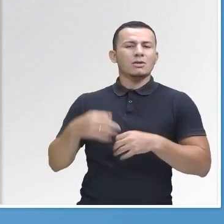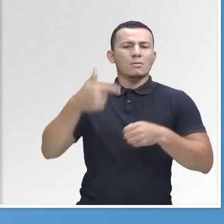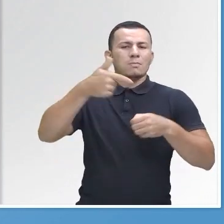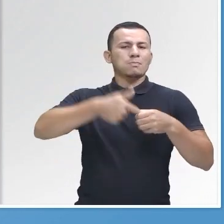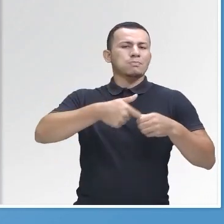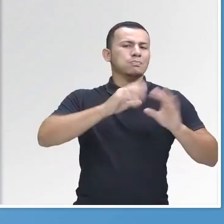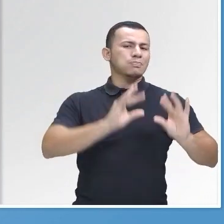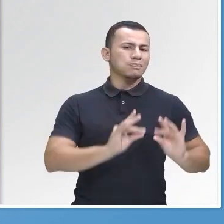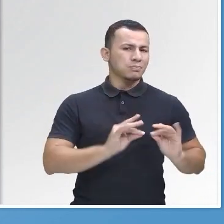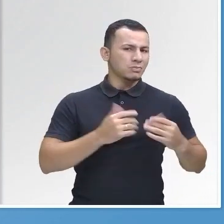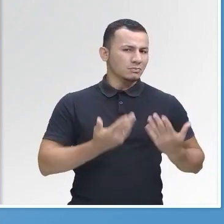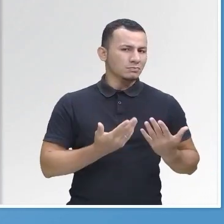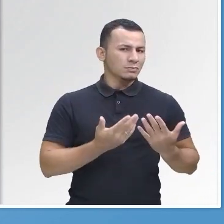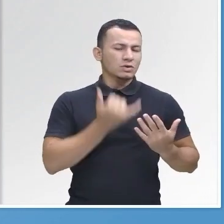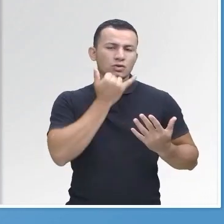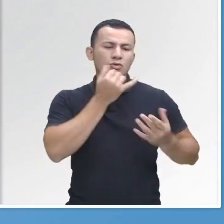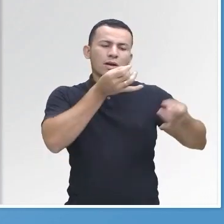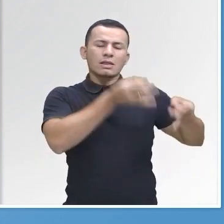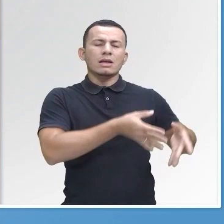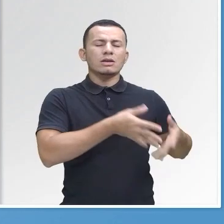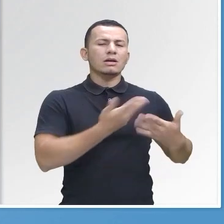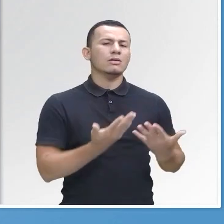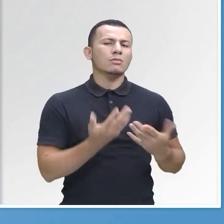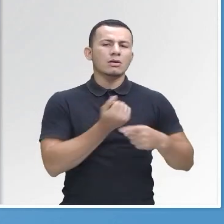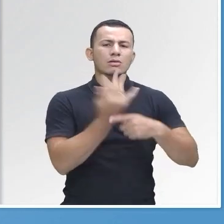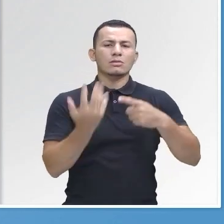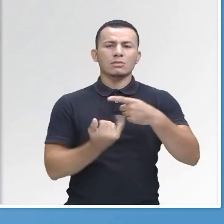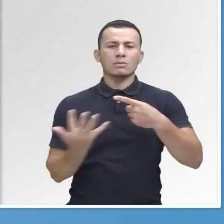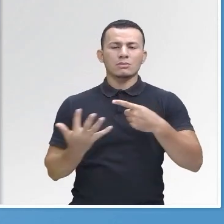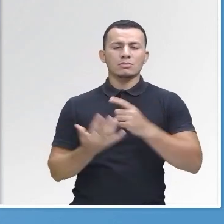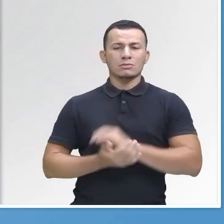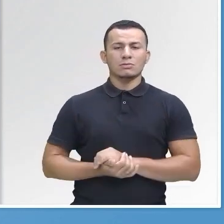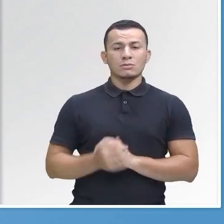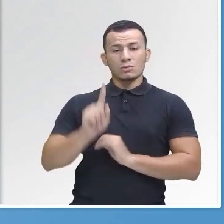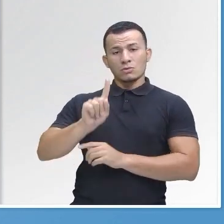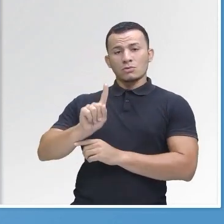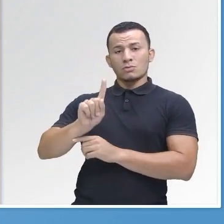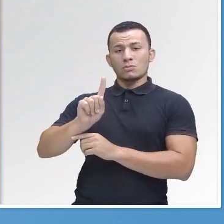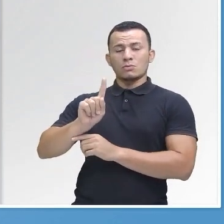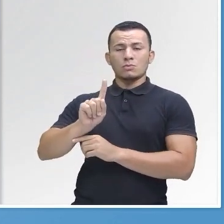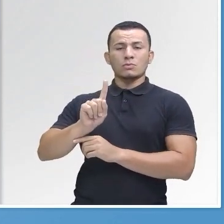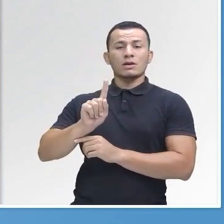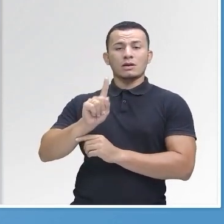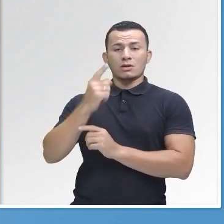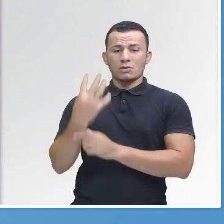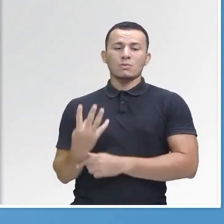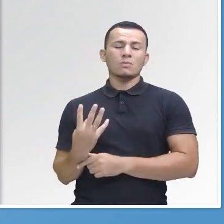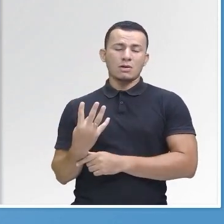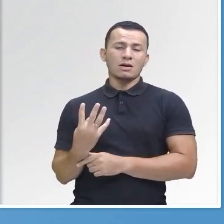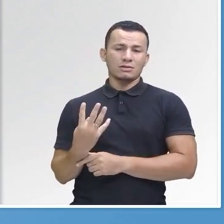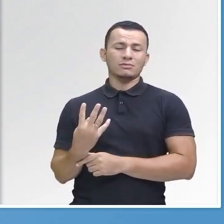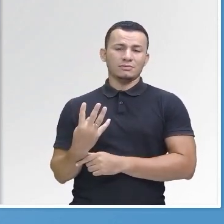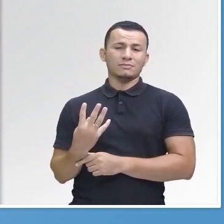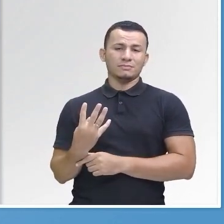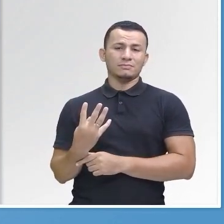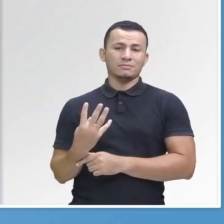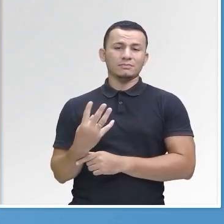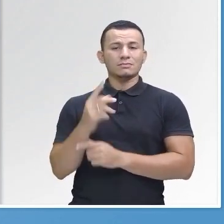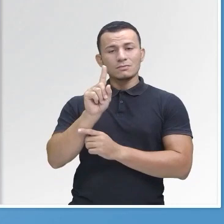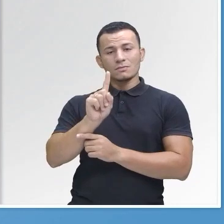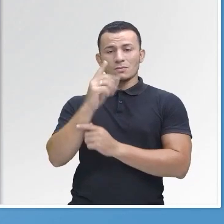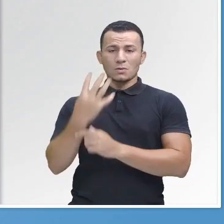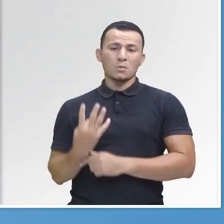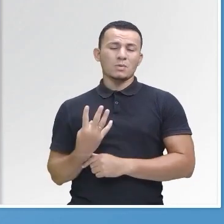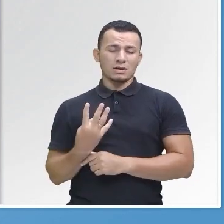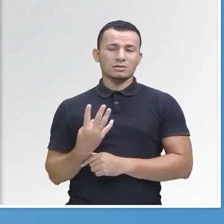perdeu? Aliás, que sobrou para ele? Só sobrou para ele 1/4 do tanque, 1/4 do galão.